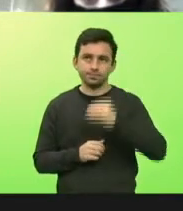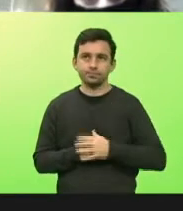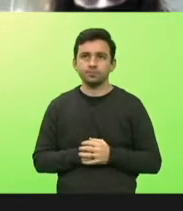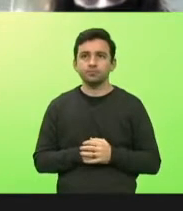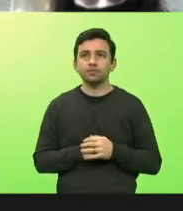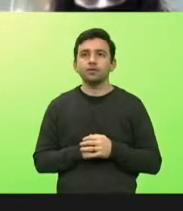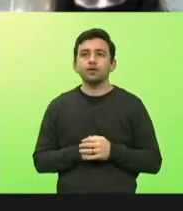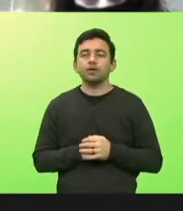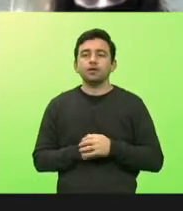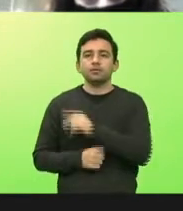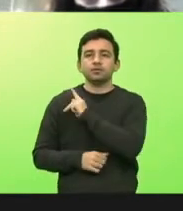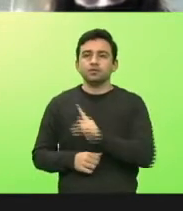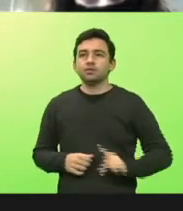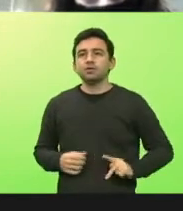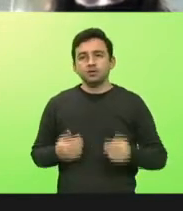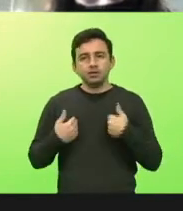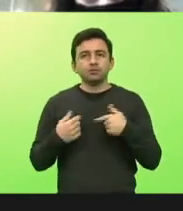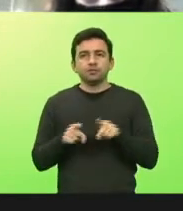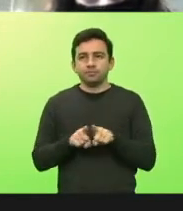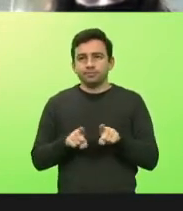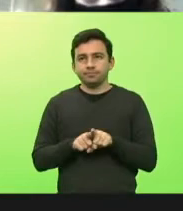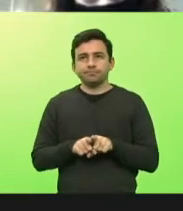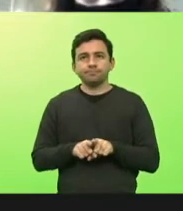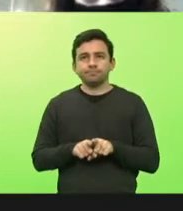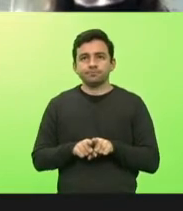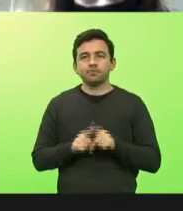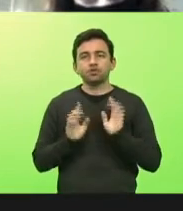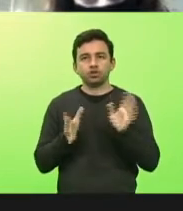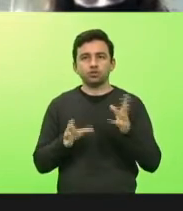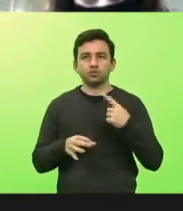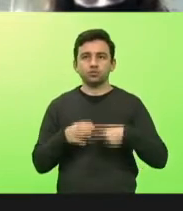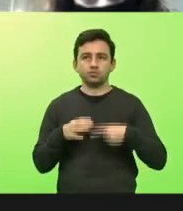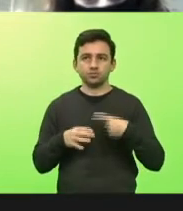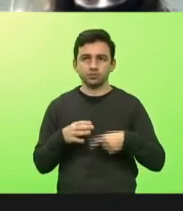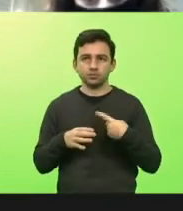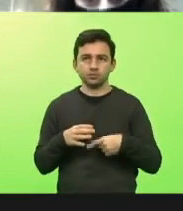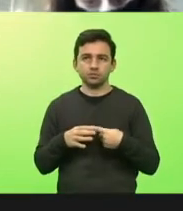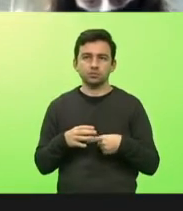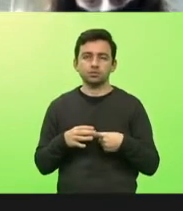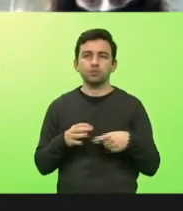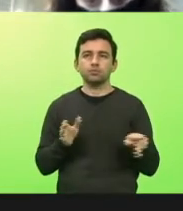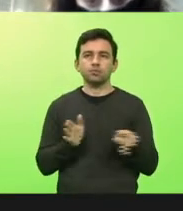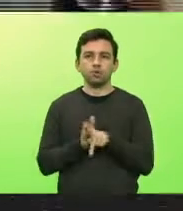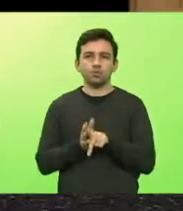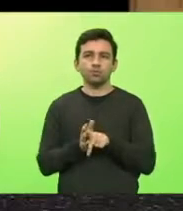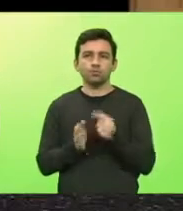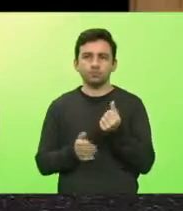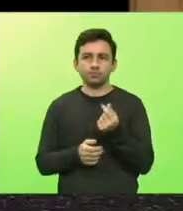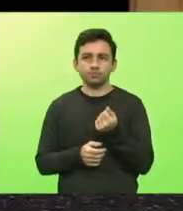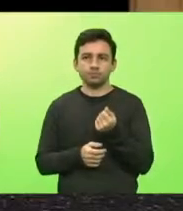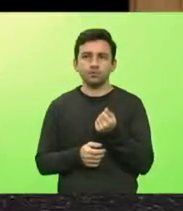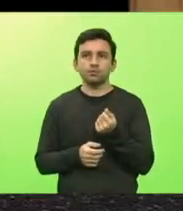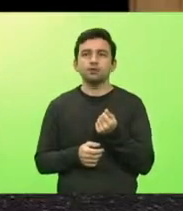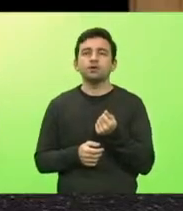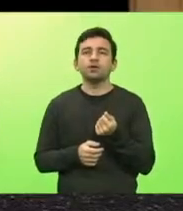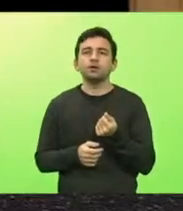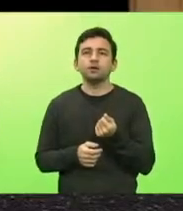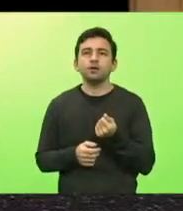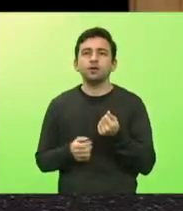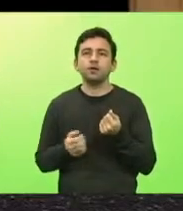eu quero só me posicionar da mesma forma que eu fiz na Comissão de Finanças, que é o seguinte,